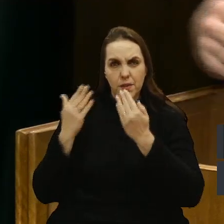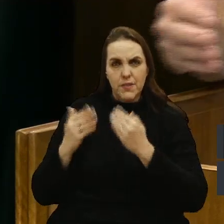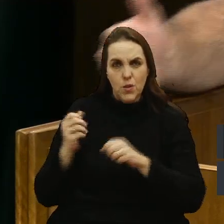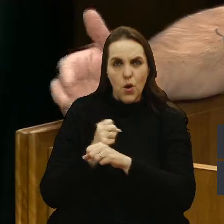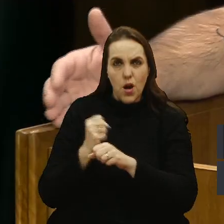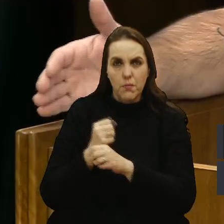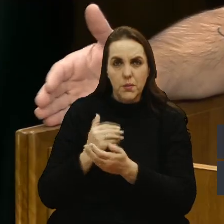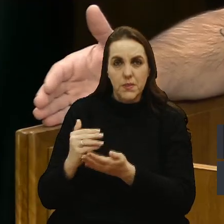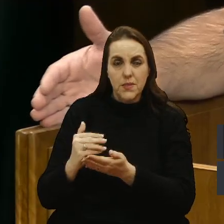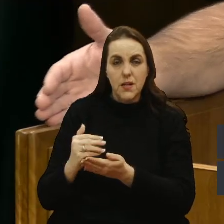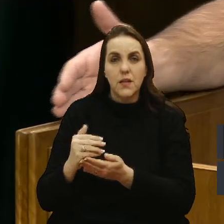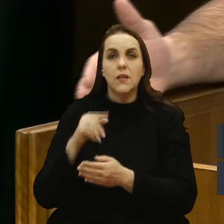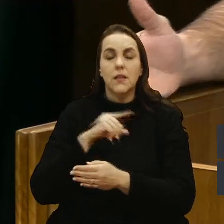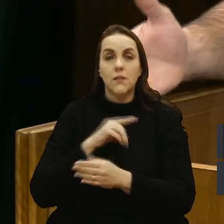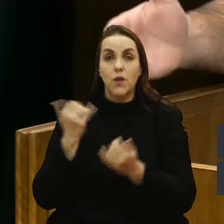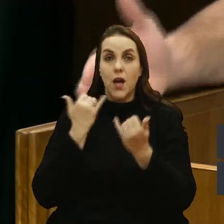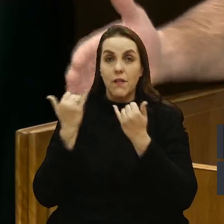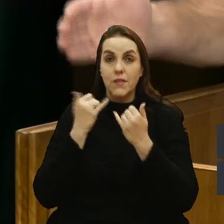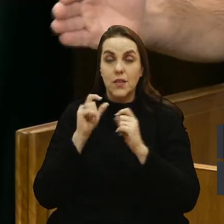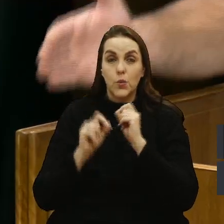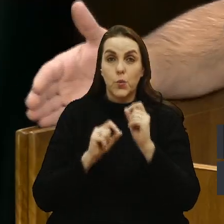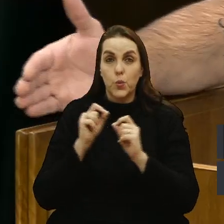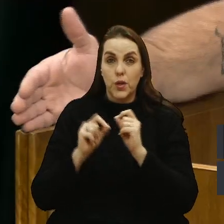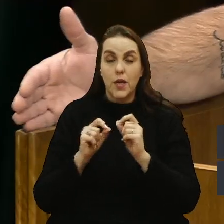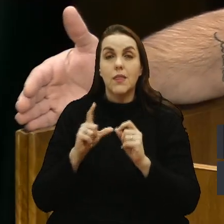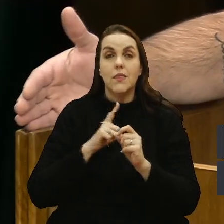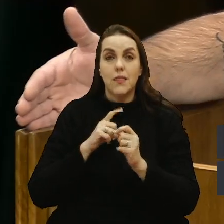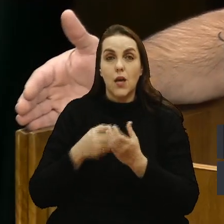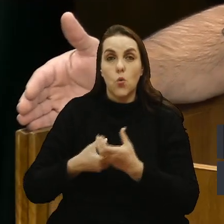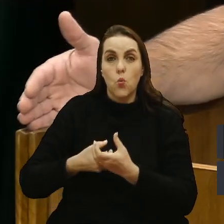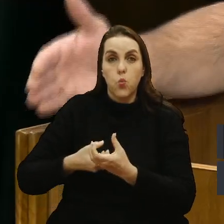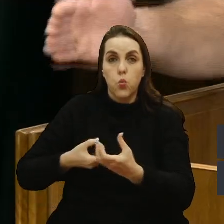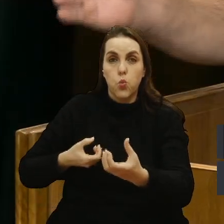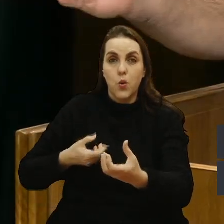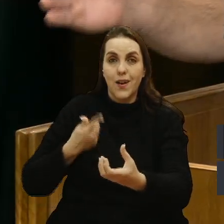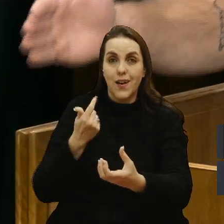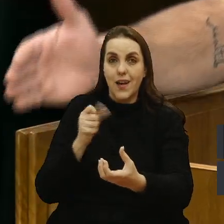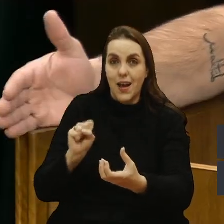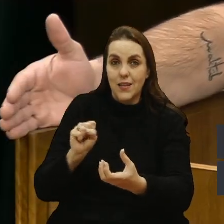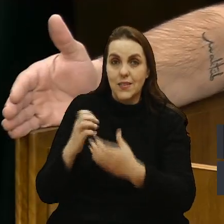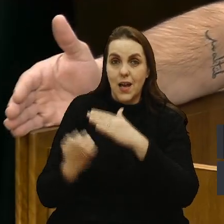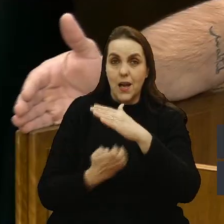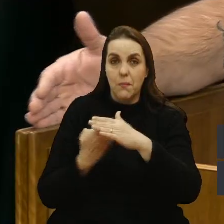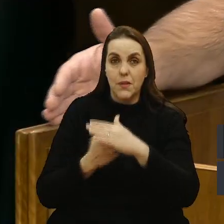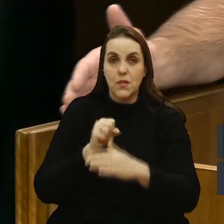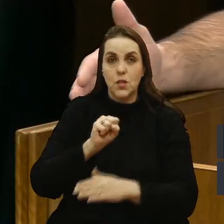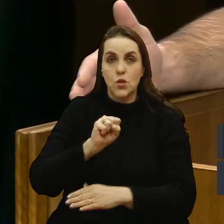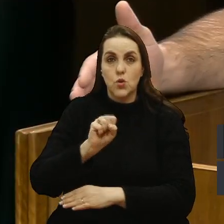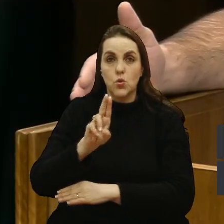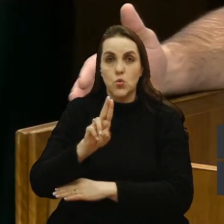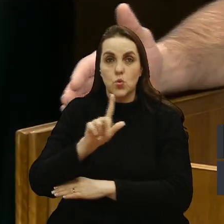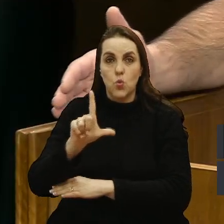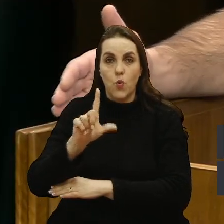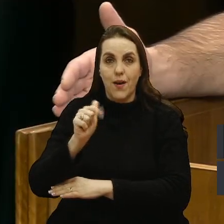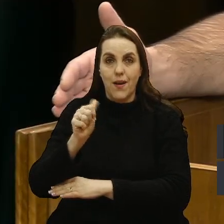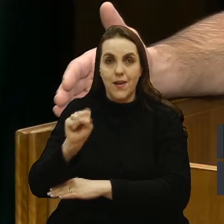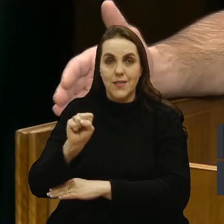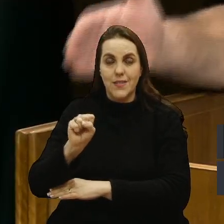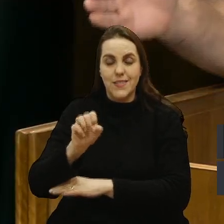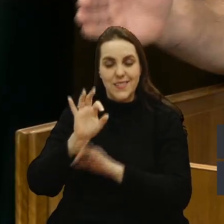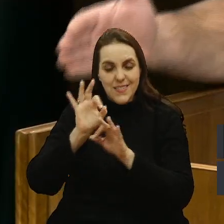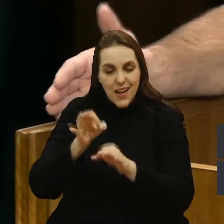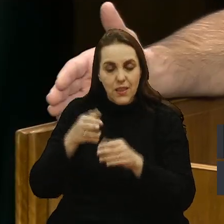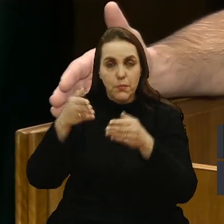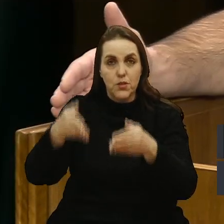foi nos informado de que há uma tubulação de gás da empresa Sulgás, exatamente em cima daquele